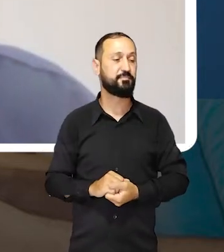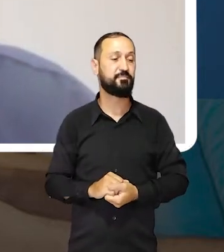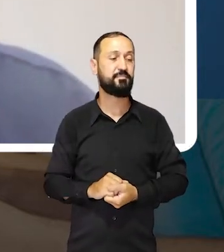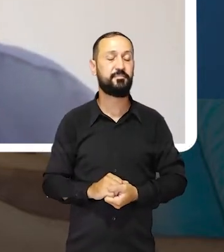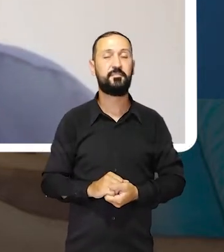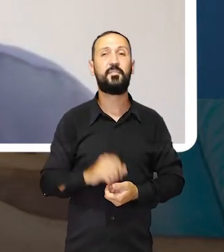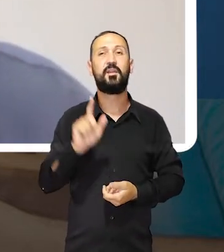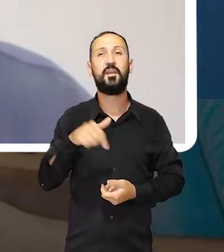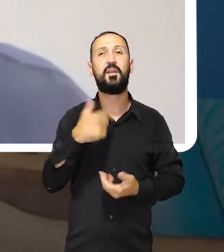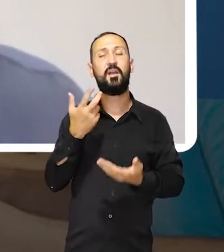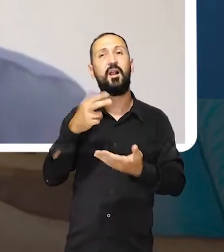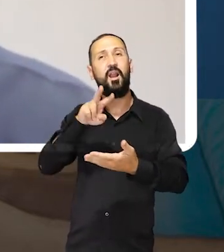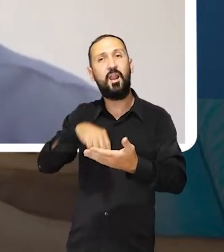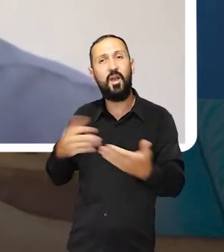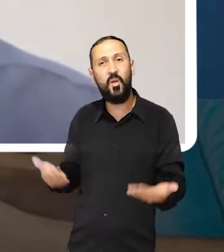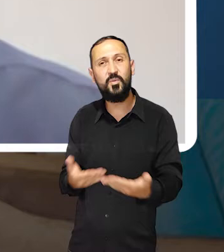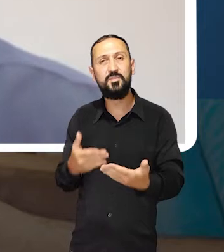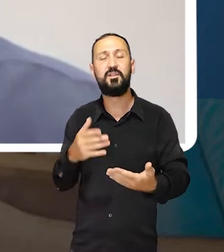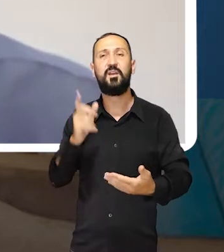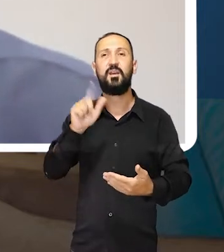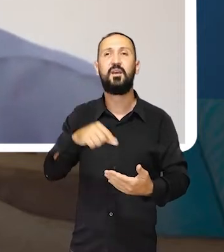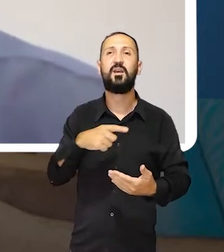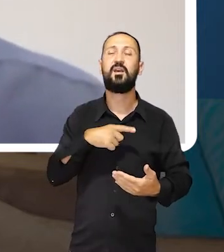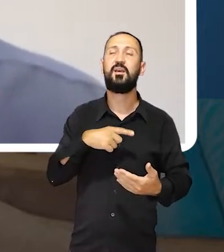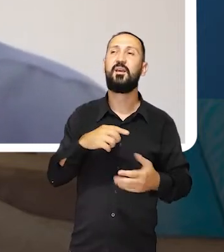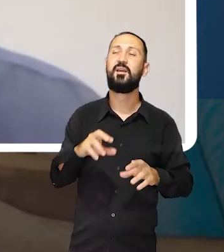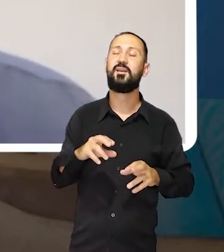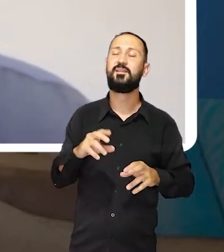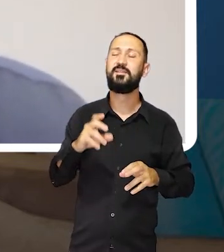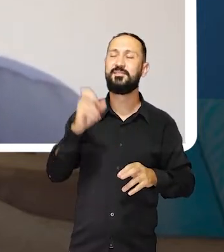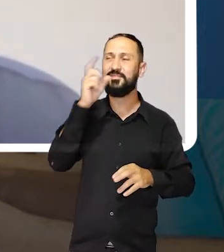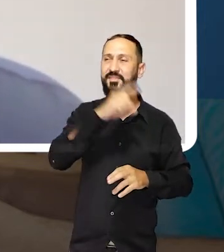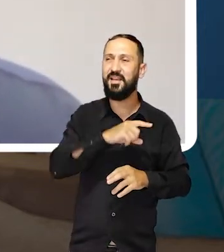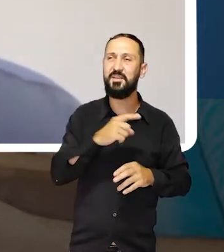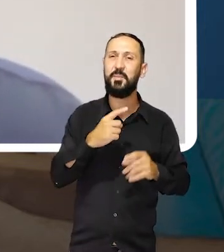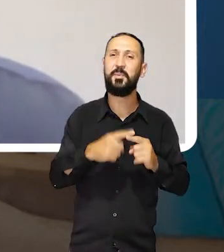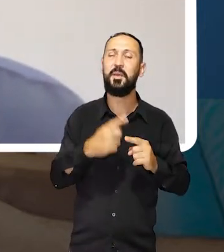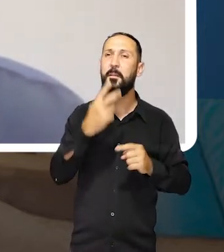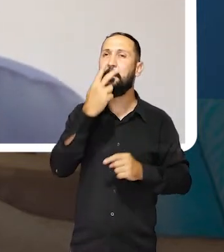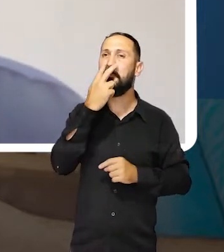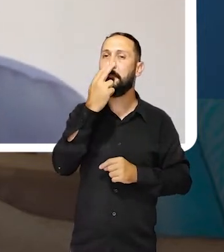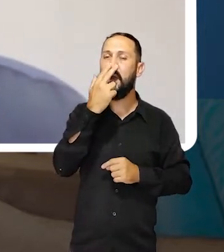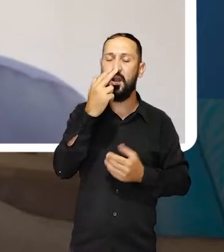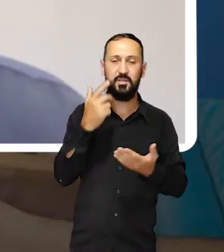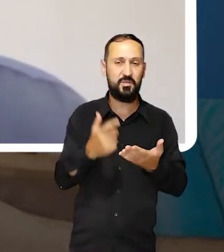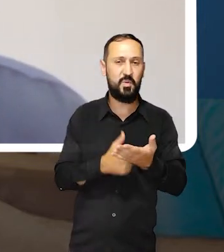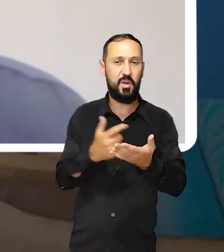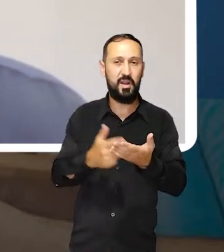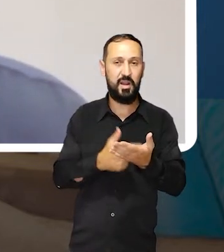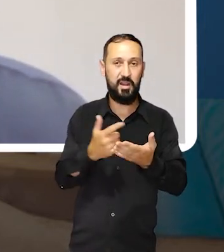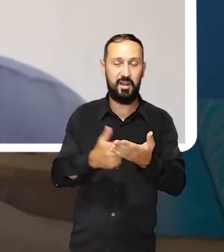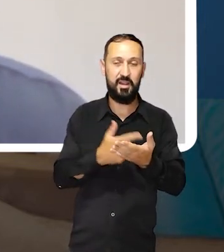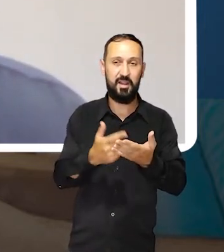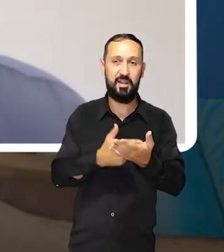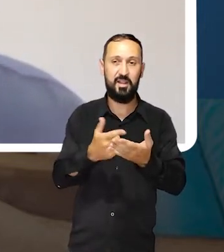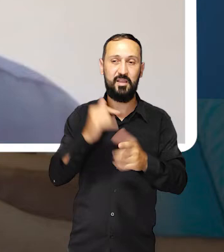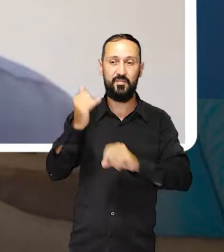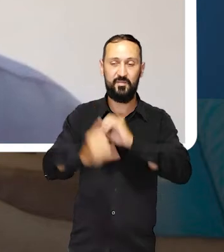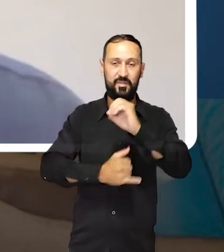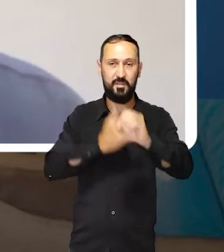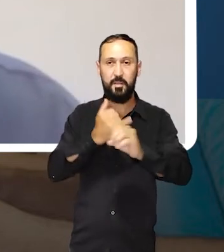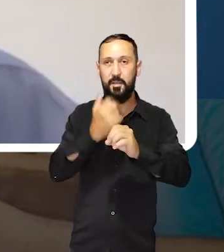leitura. E a questão de livro hoje é uma dubiedade, porque parece que o livro eletrônico